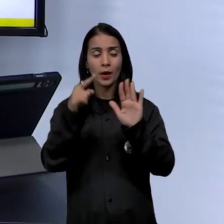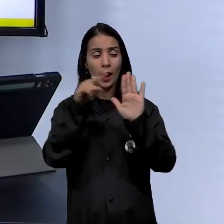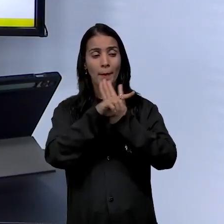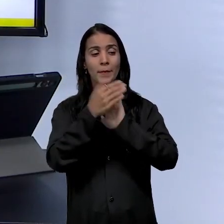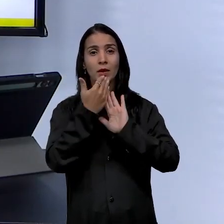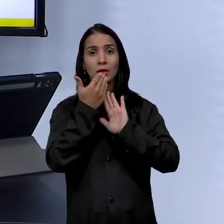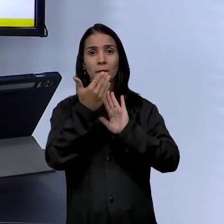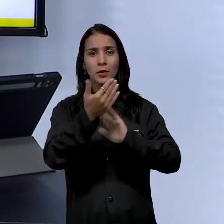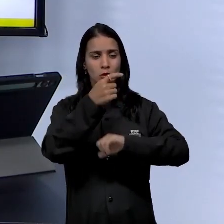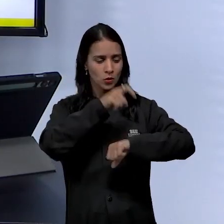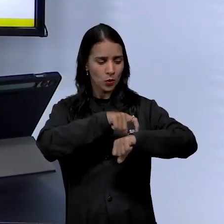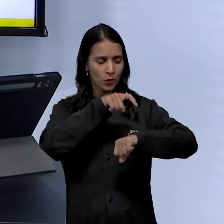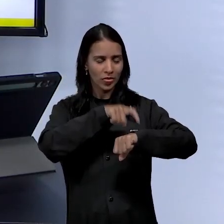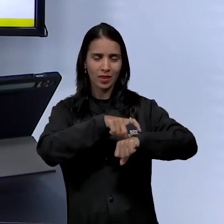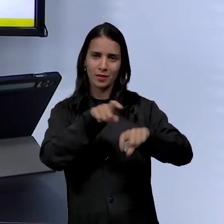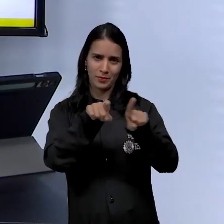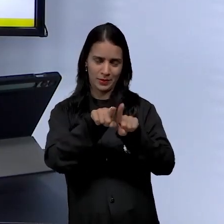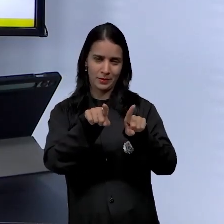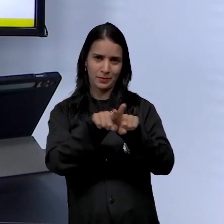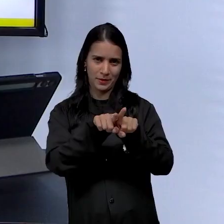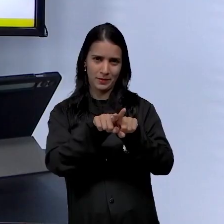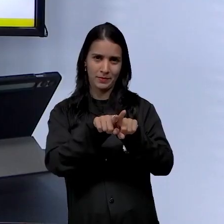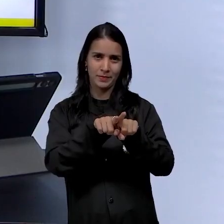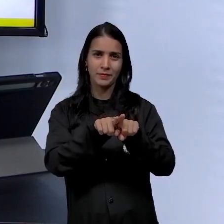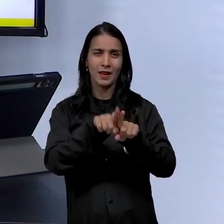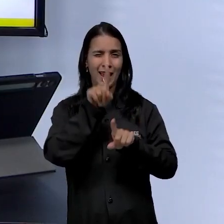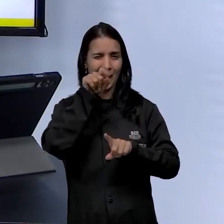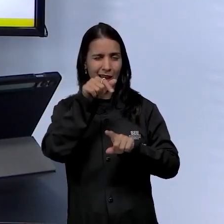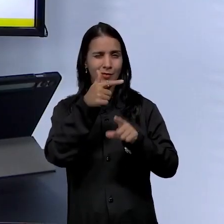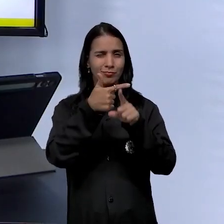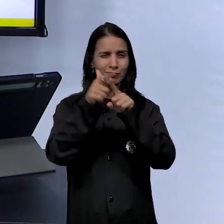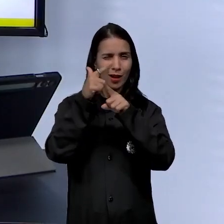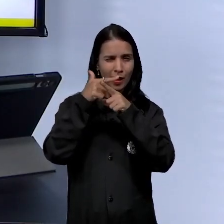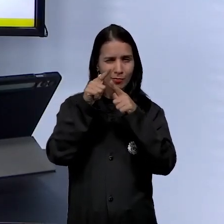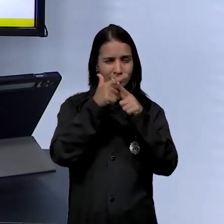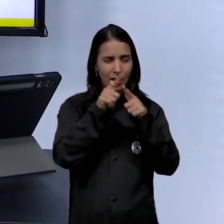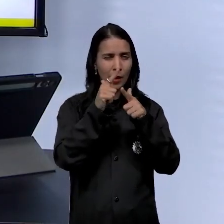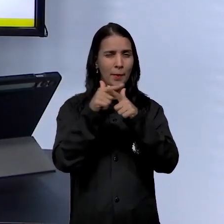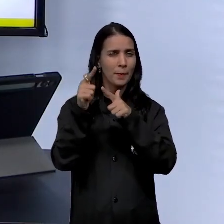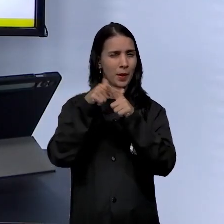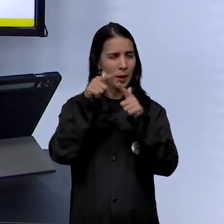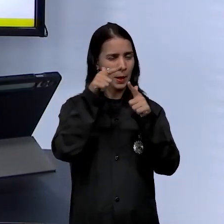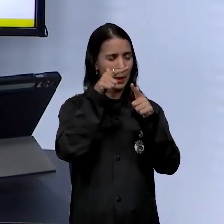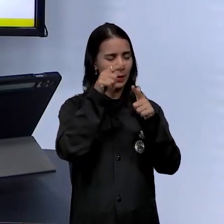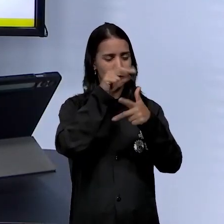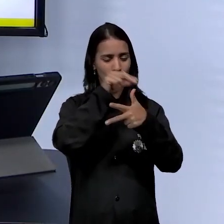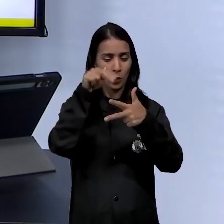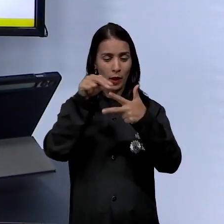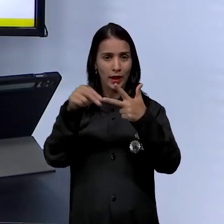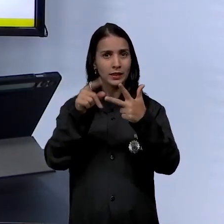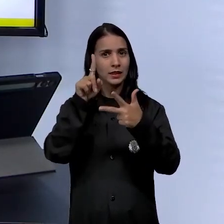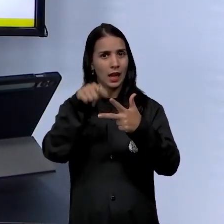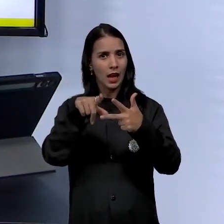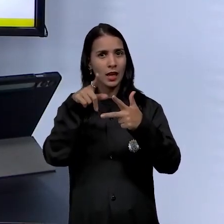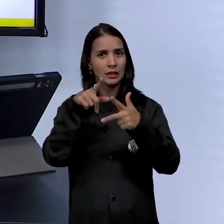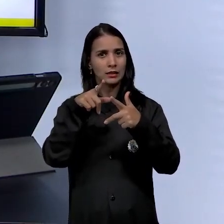tempo. Veja que essas questões do Enem, elas são bem interessantes. Elas não são em